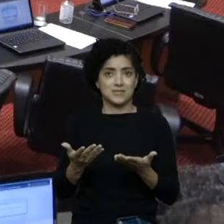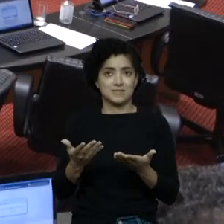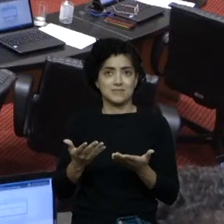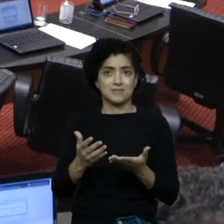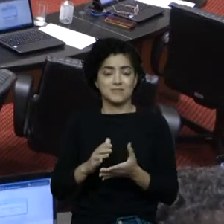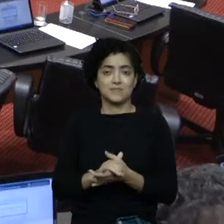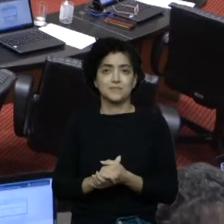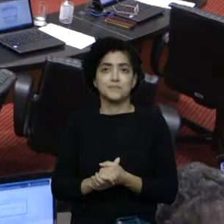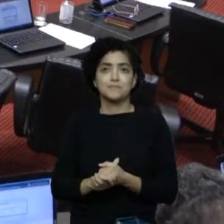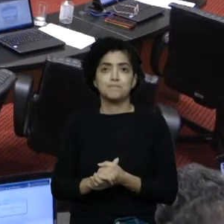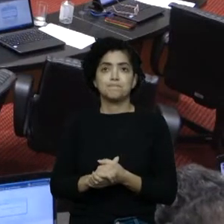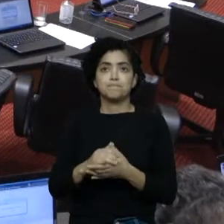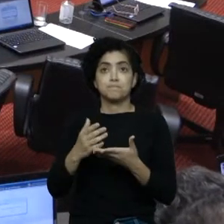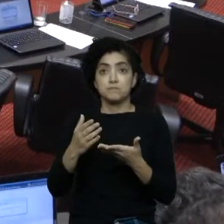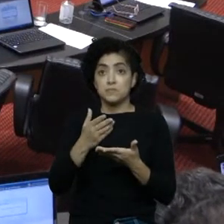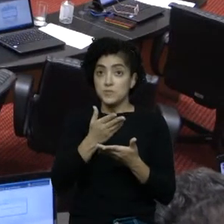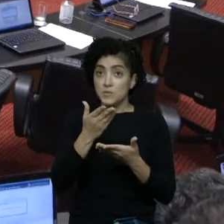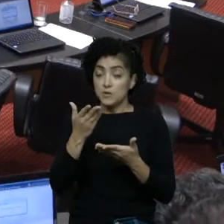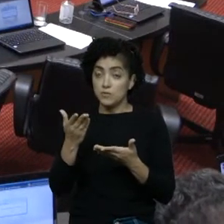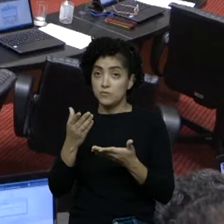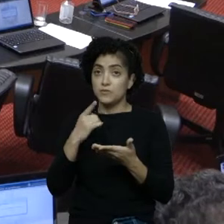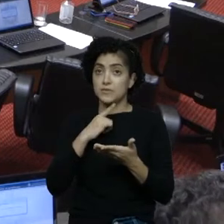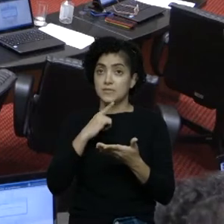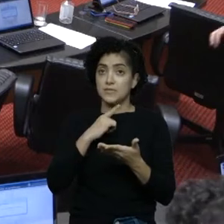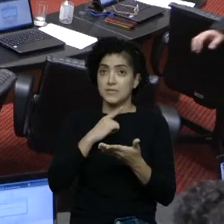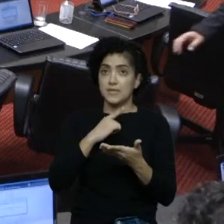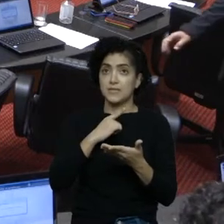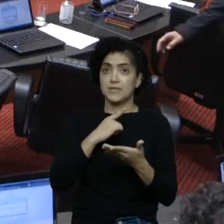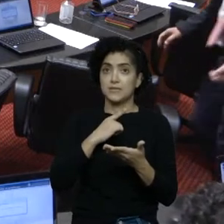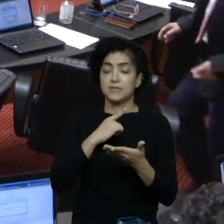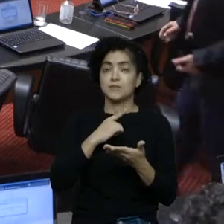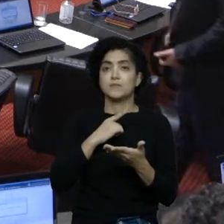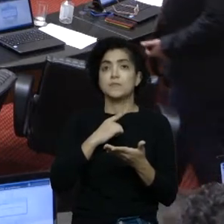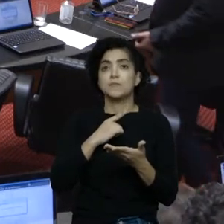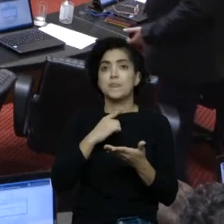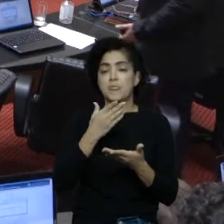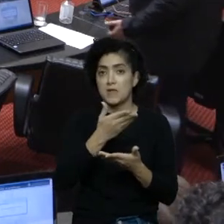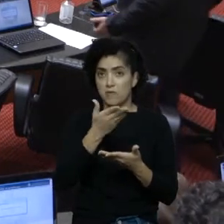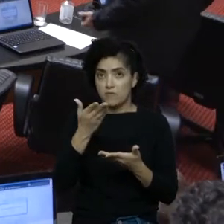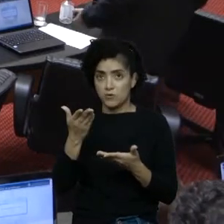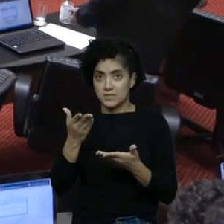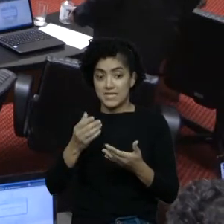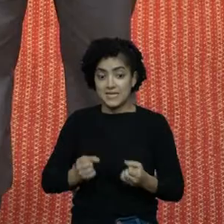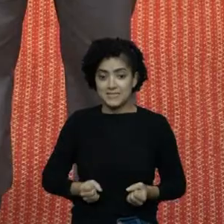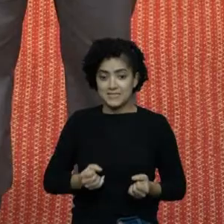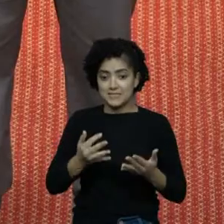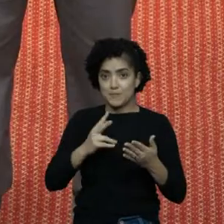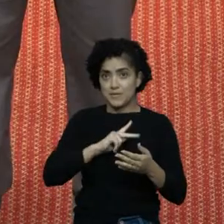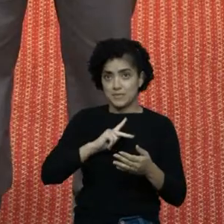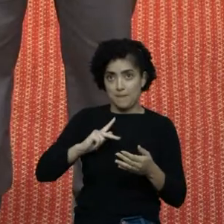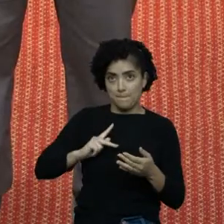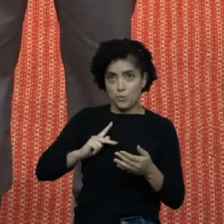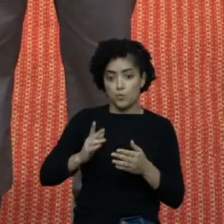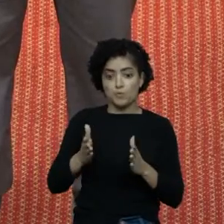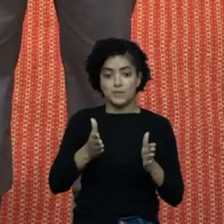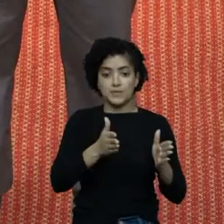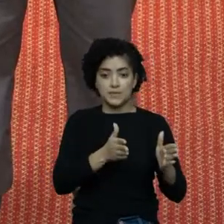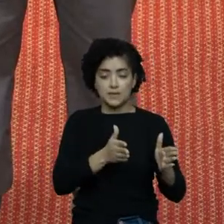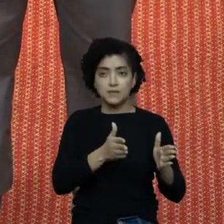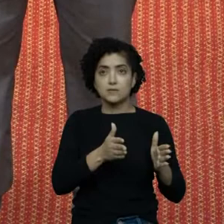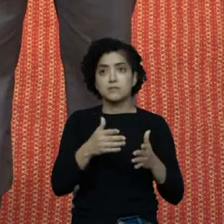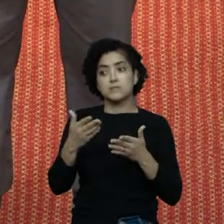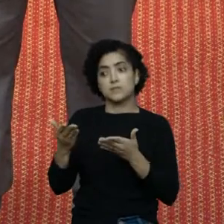orçamento público ou você tem você se você tem despesa pública de um lago aumento